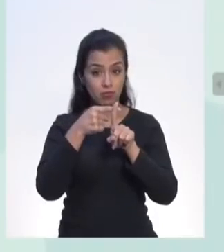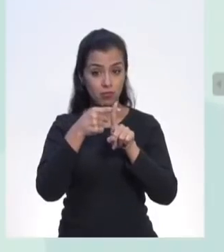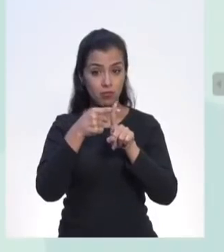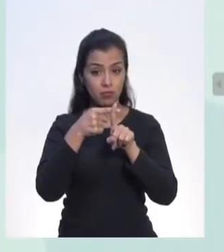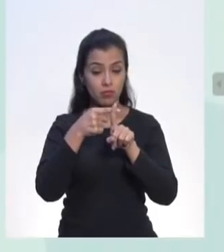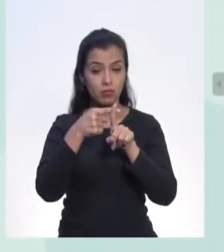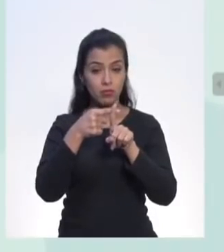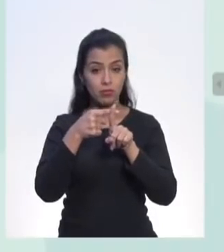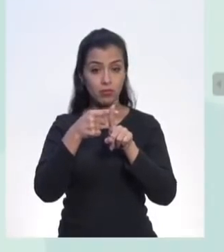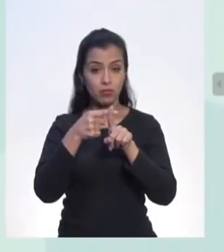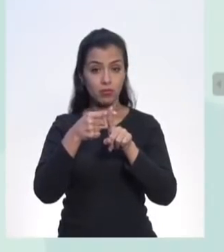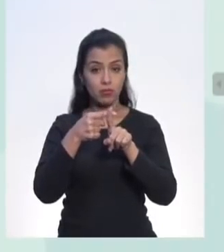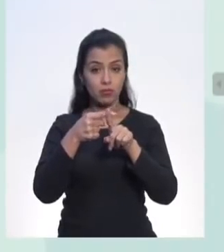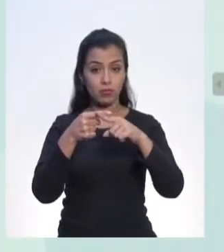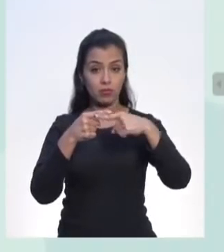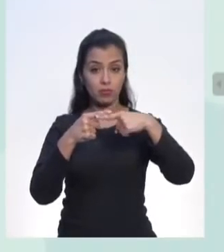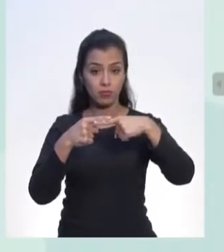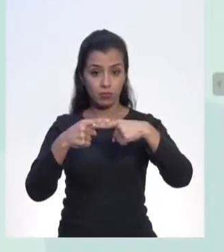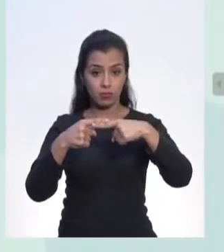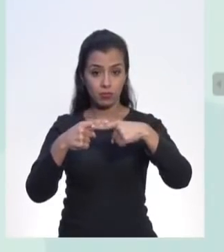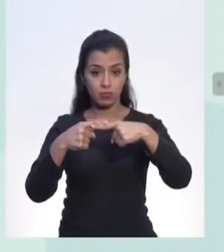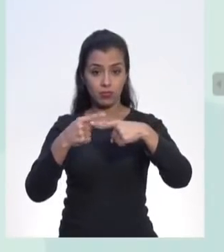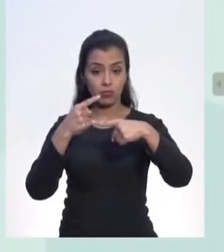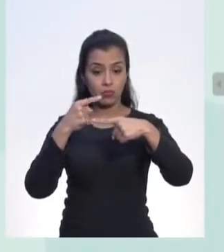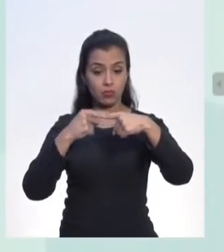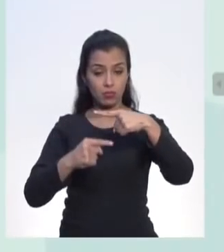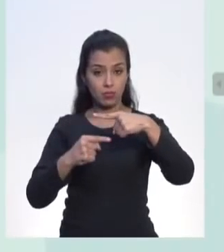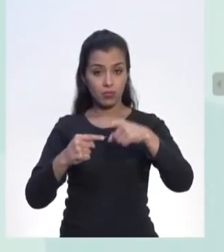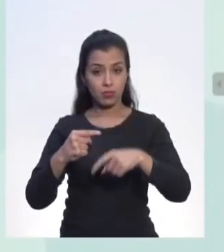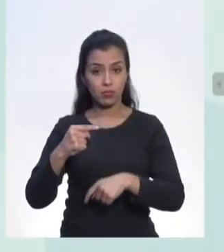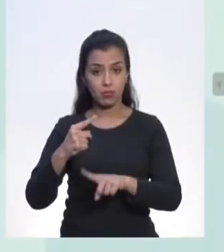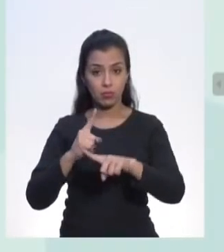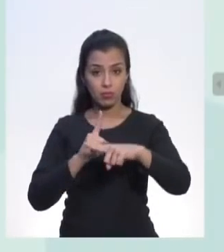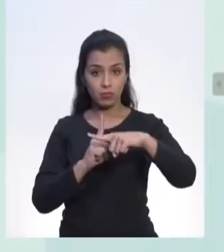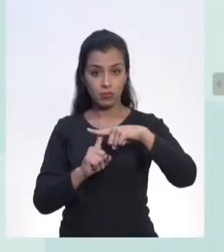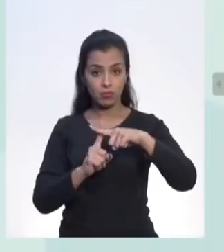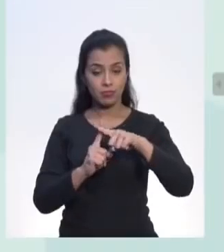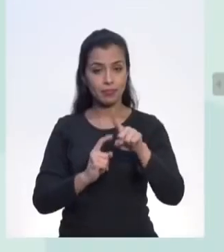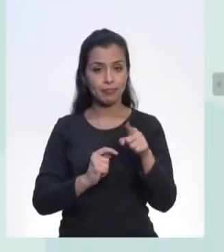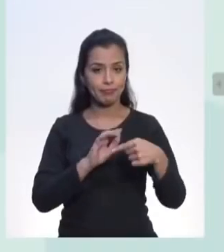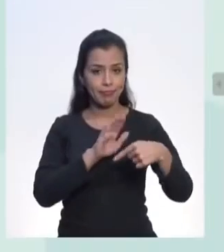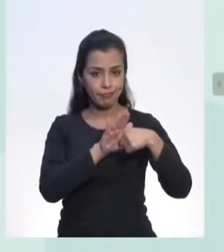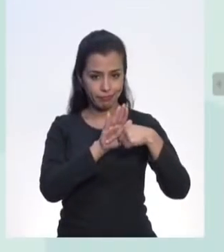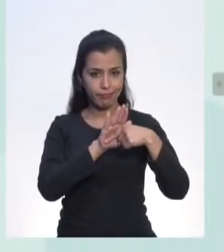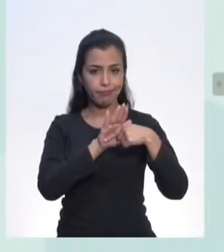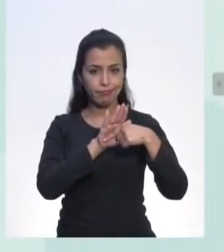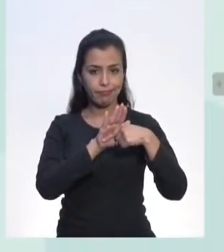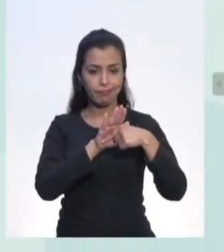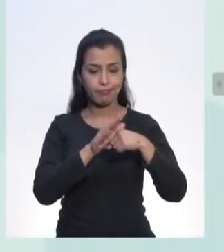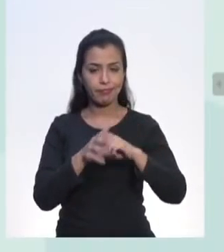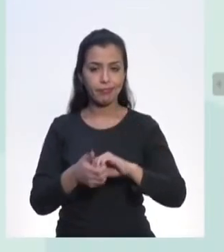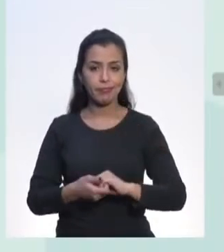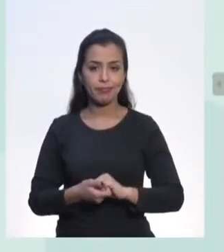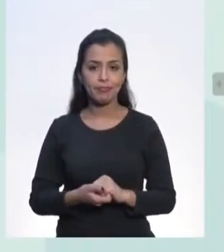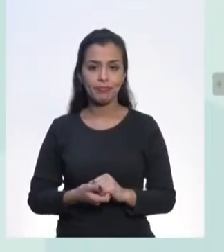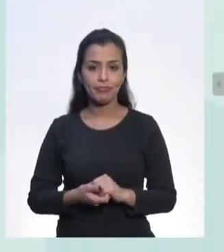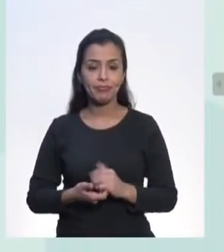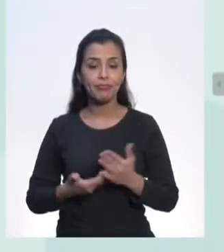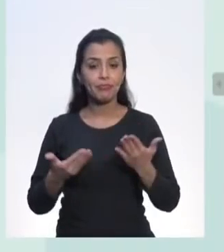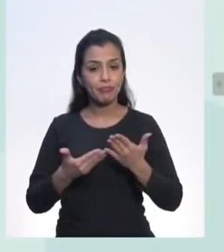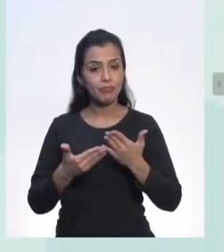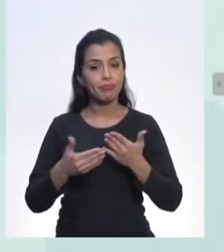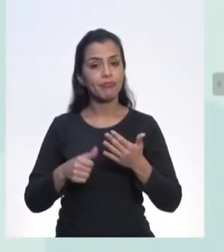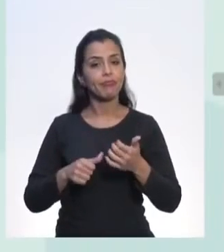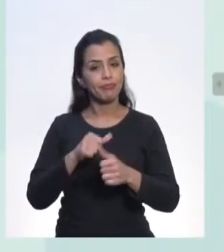1. E embaixo, mais com menos, menos. 2 vezes 4, 8. Aqui, joguinho de